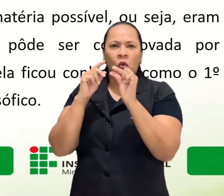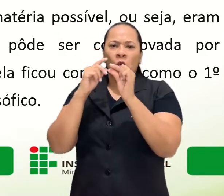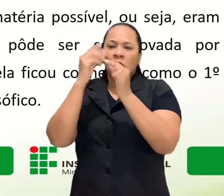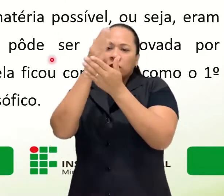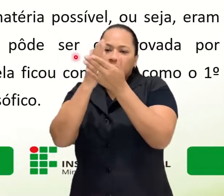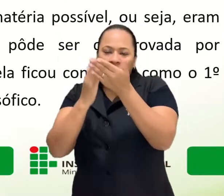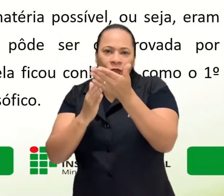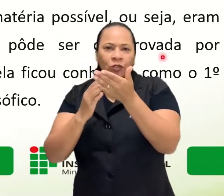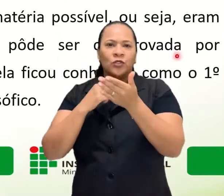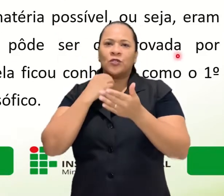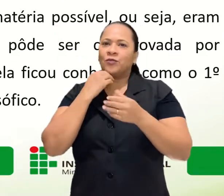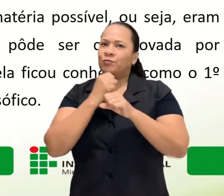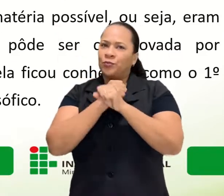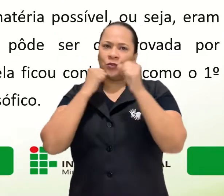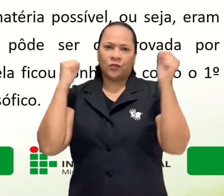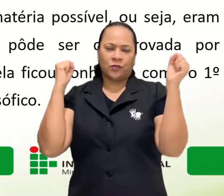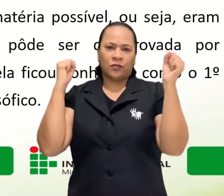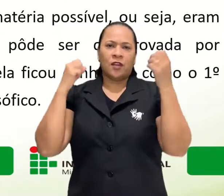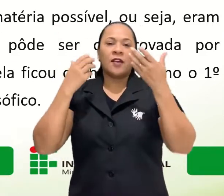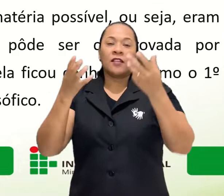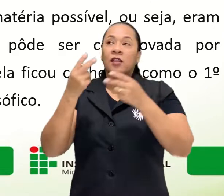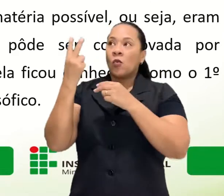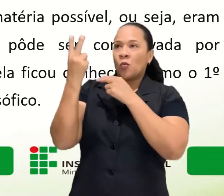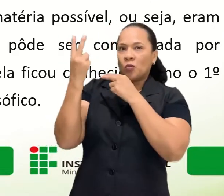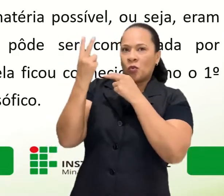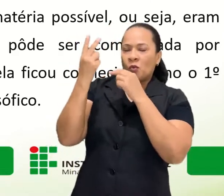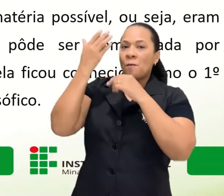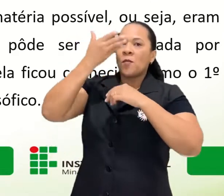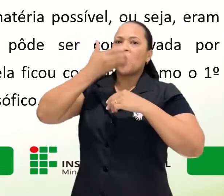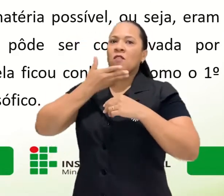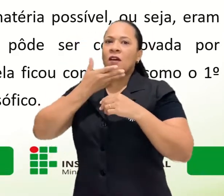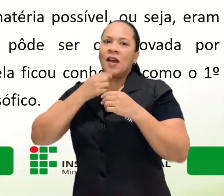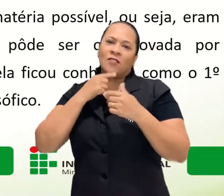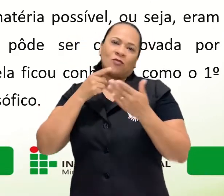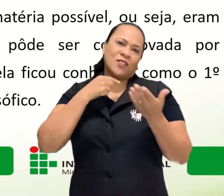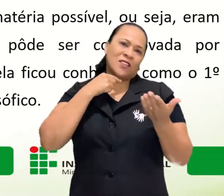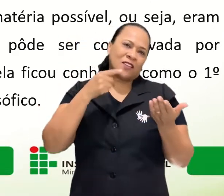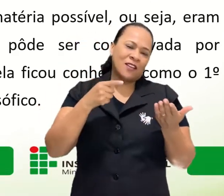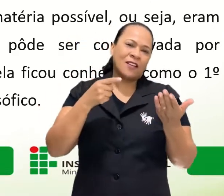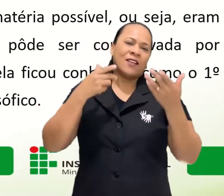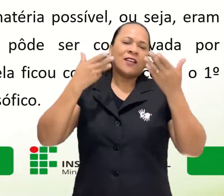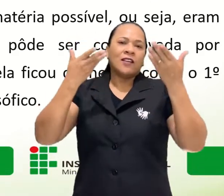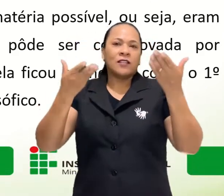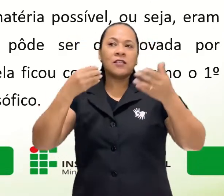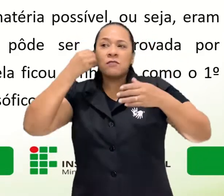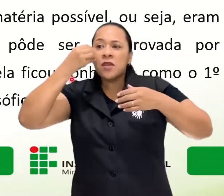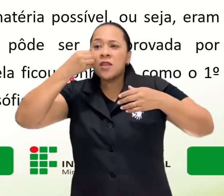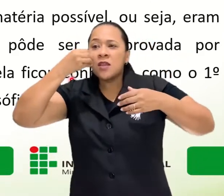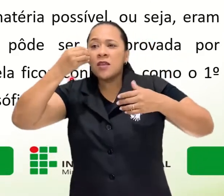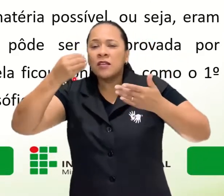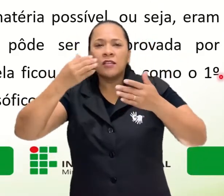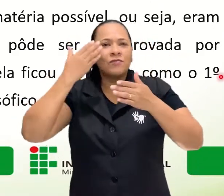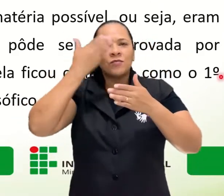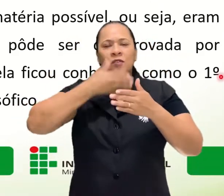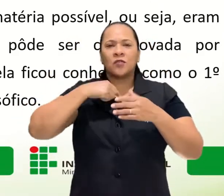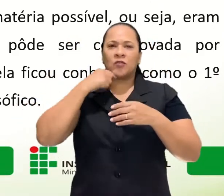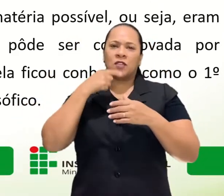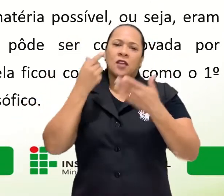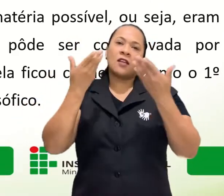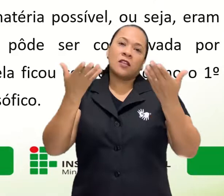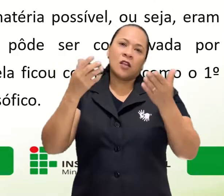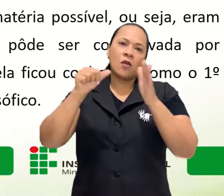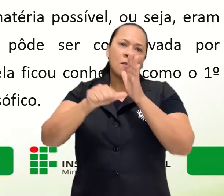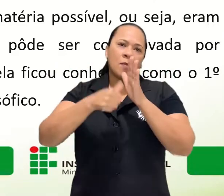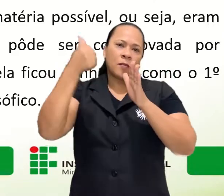Como essa ideia não pôde ser comprovada por Demócrito e seus contemporâneos através de experiências, ela ficou conhecida